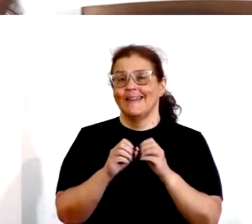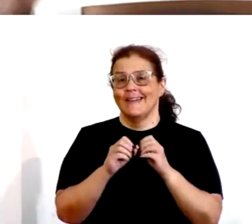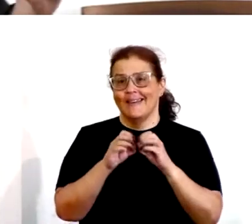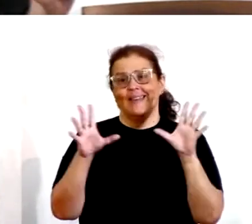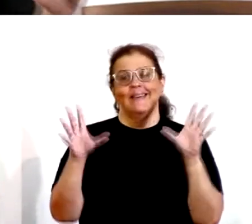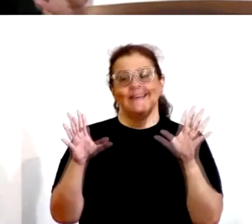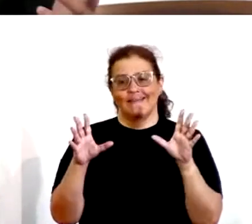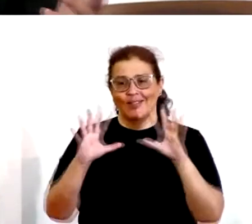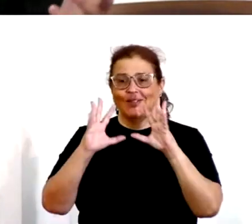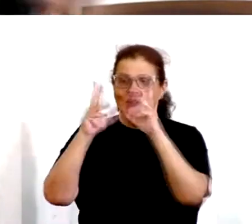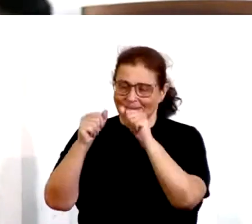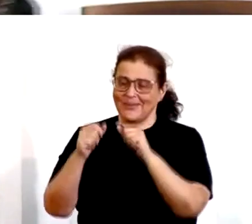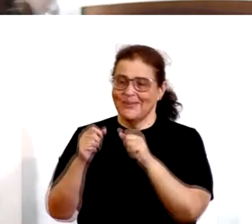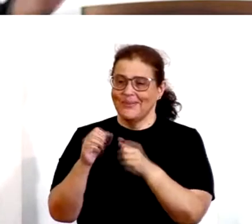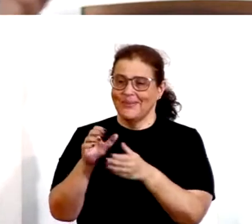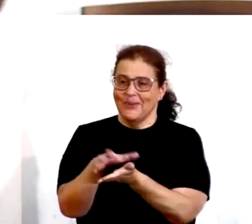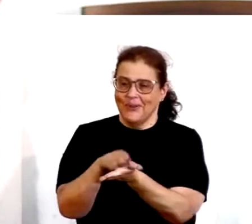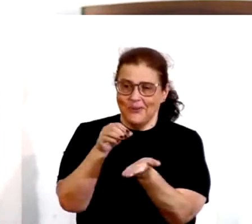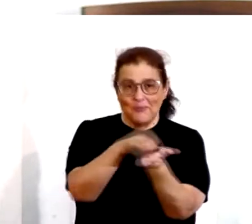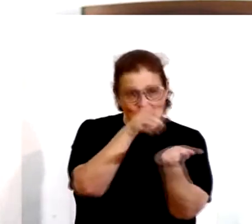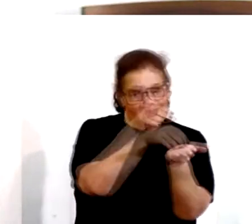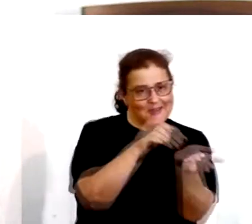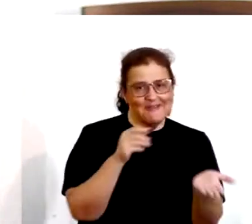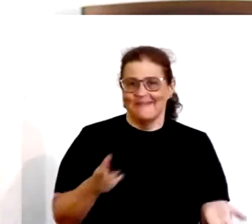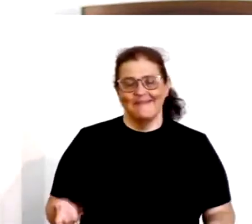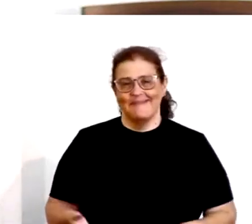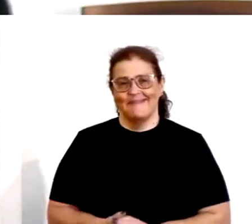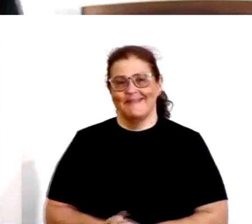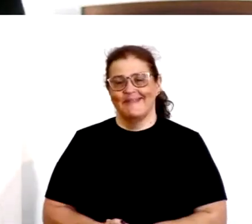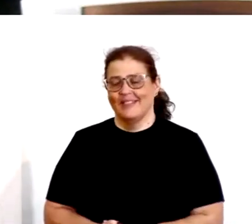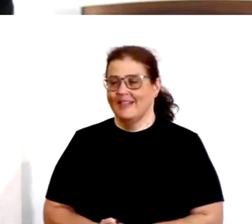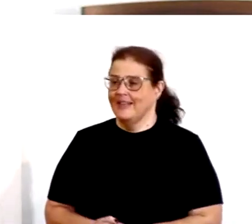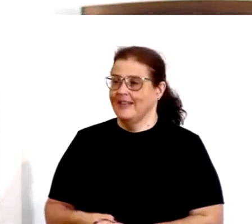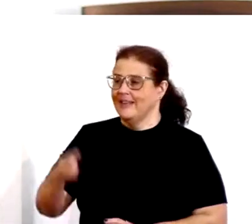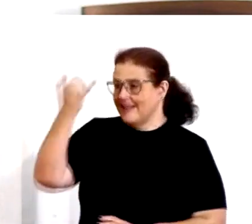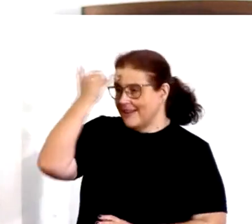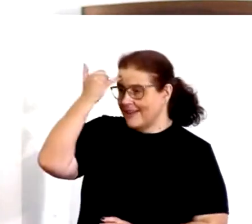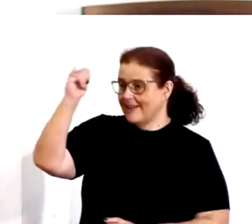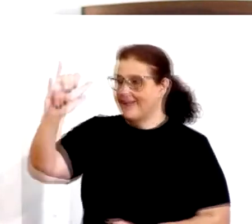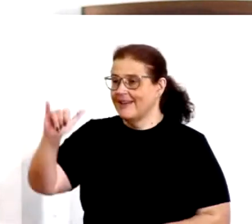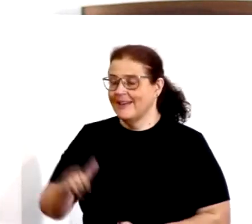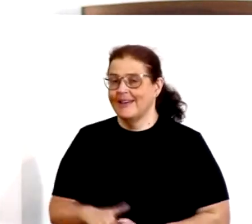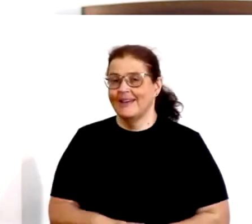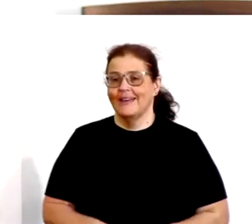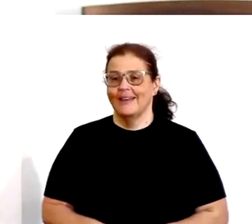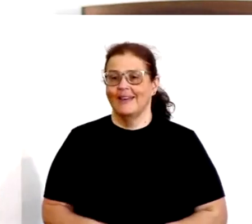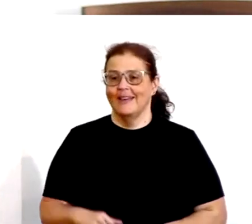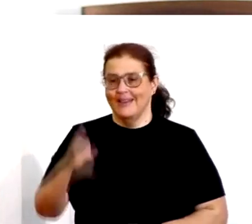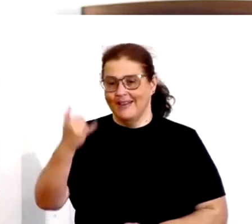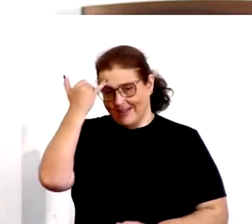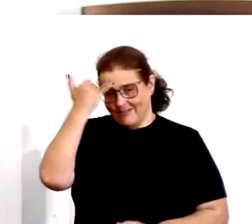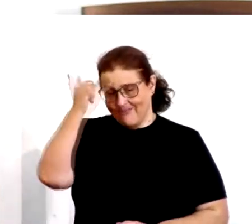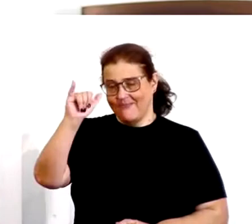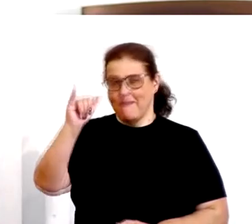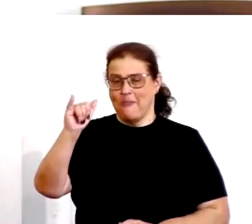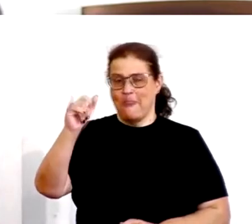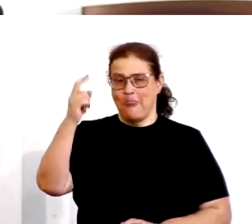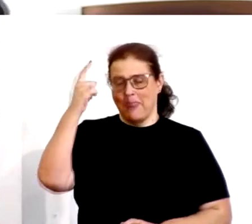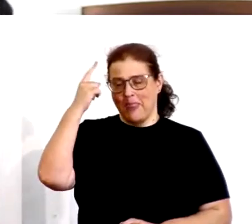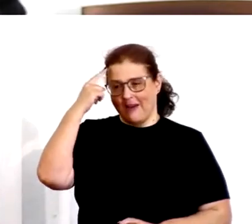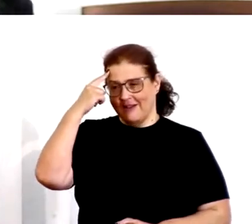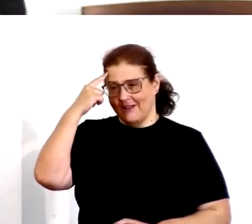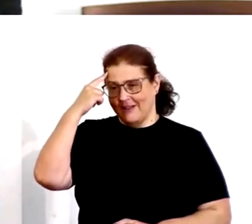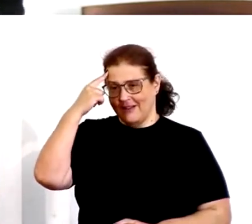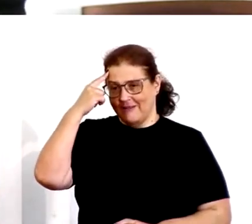uma grande rede social, que é o Pinterest, para você buscar ideias, para desenvolver alguma coisa que você pensa a respeito, e buscar